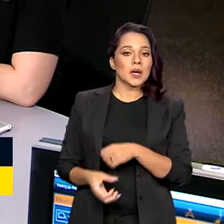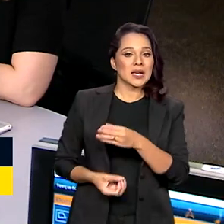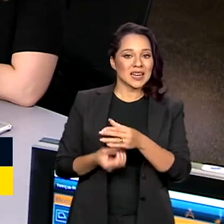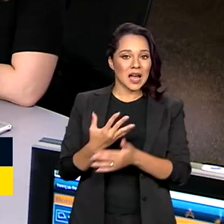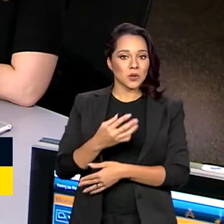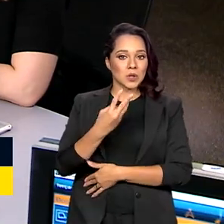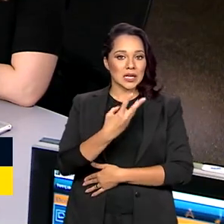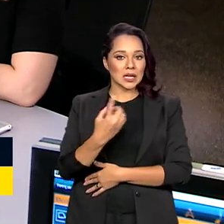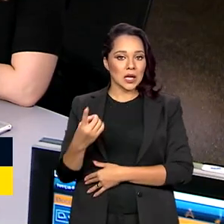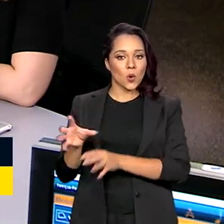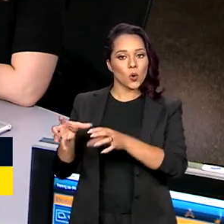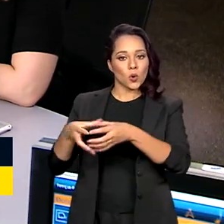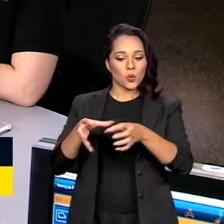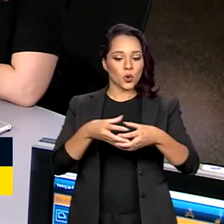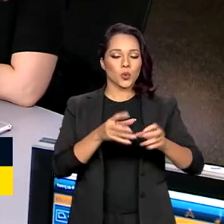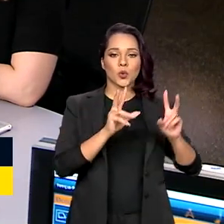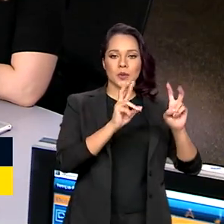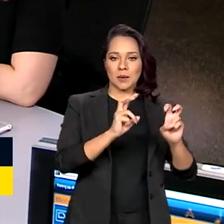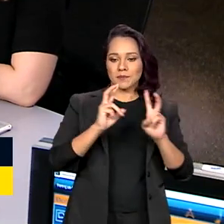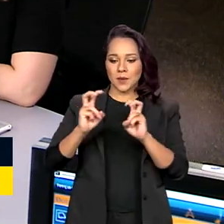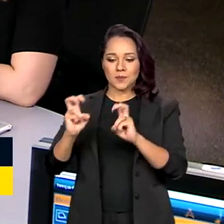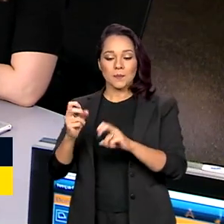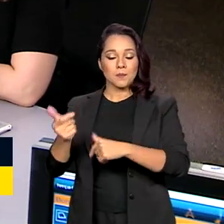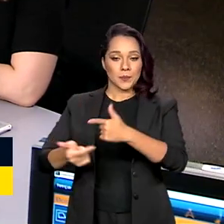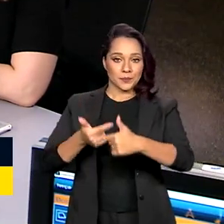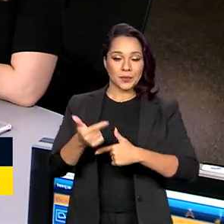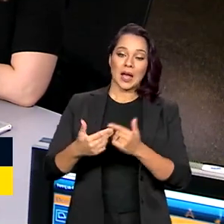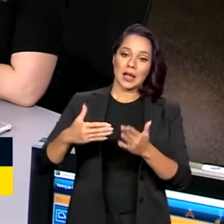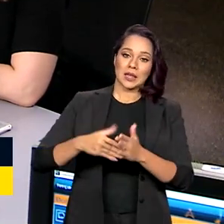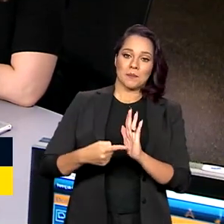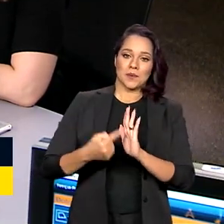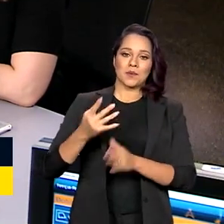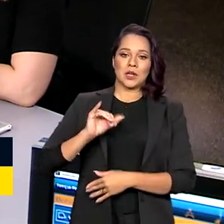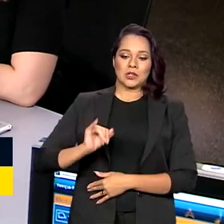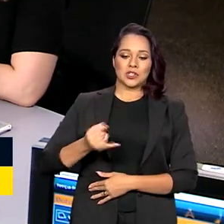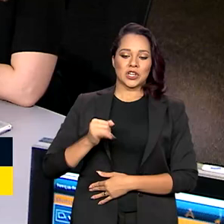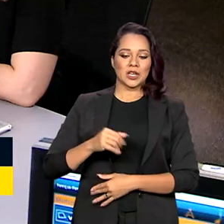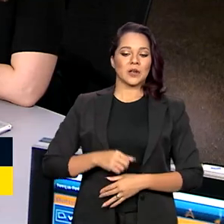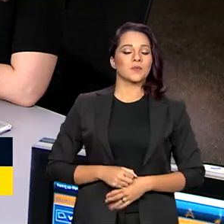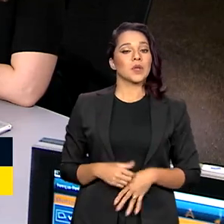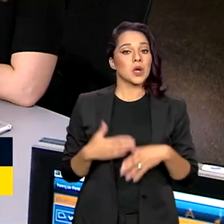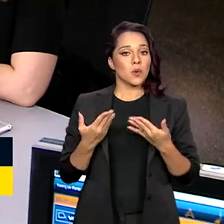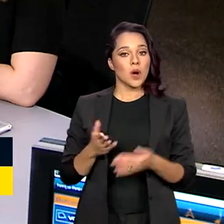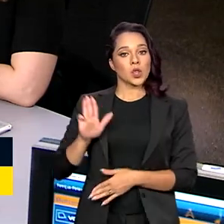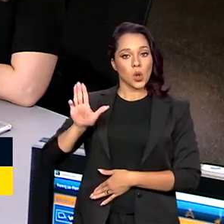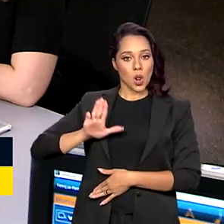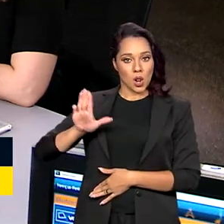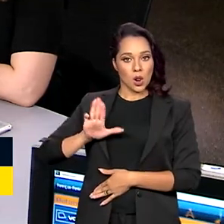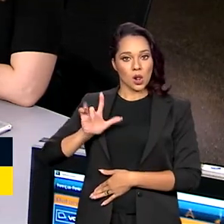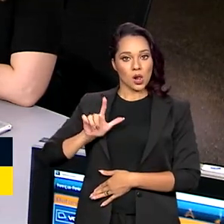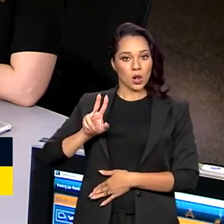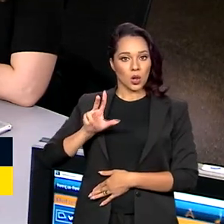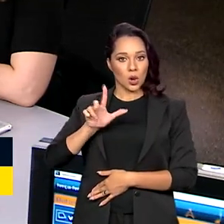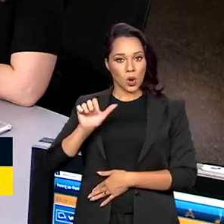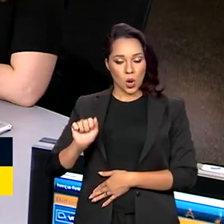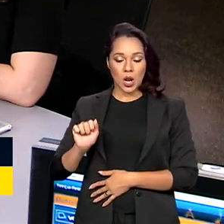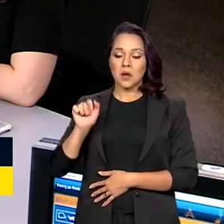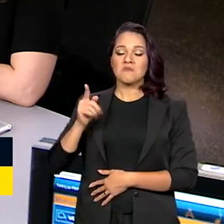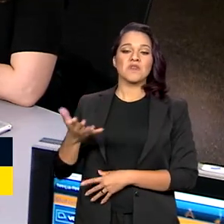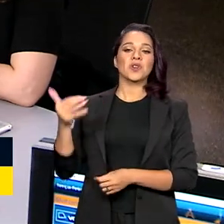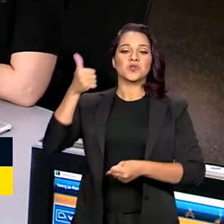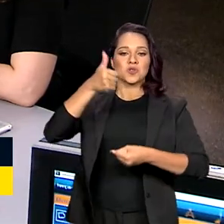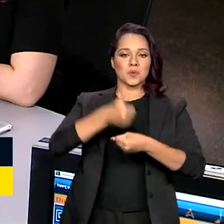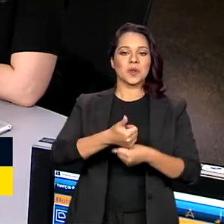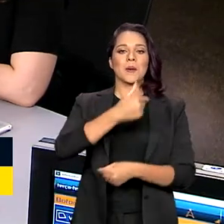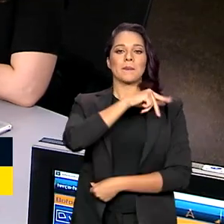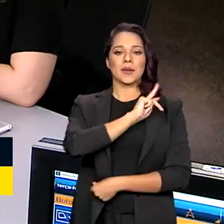criados 31 grupos temáticos para trabalhar até 1º de janeiro, quando Luiz Inácio Lula da Silva assumirá